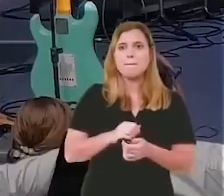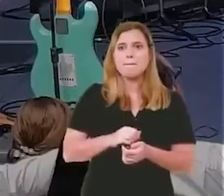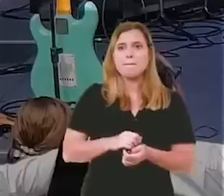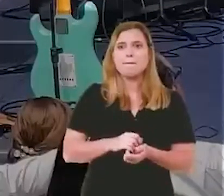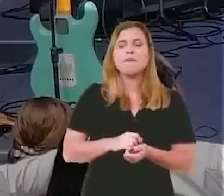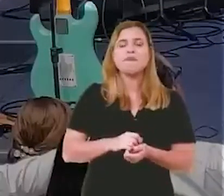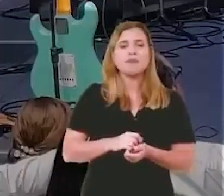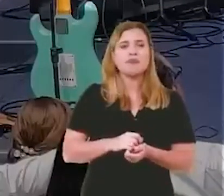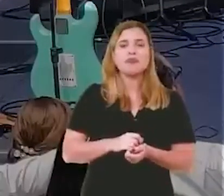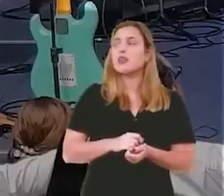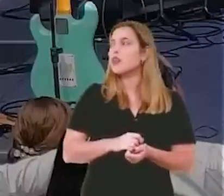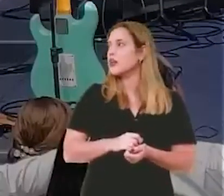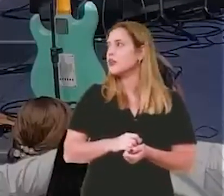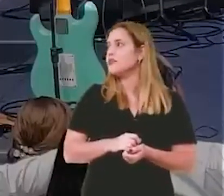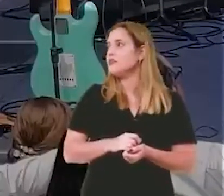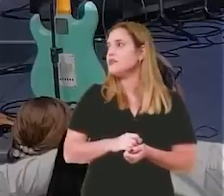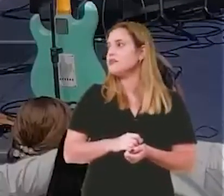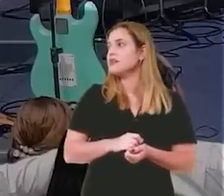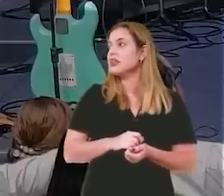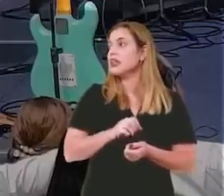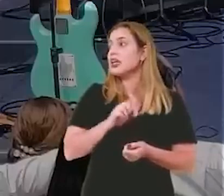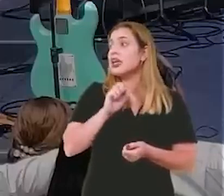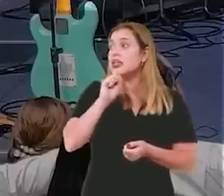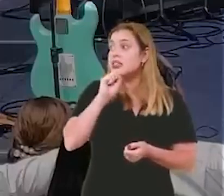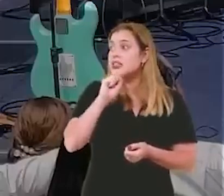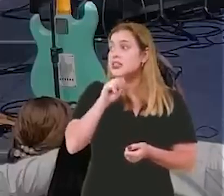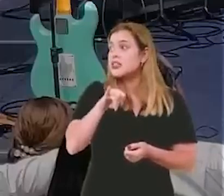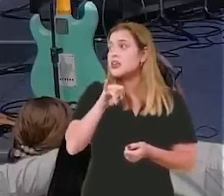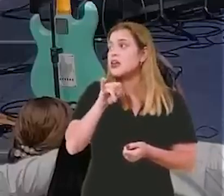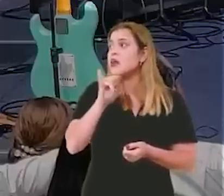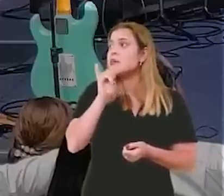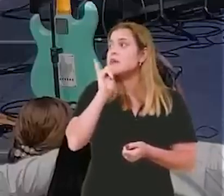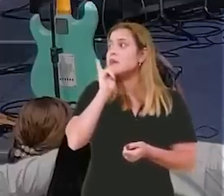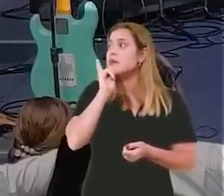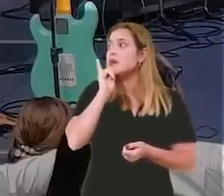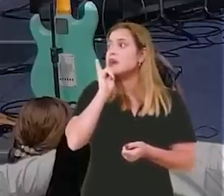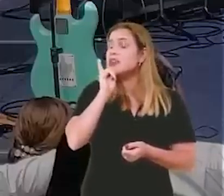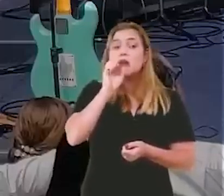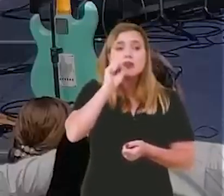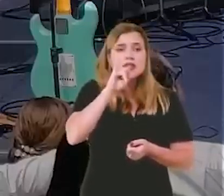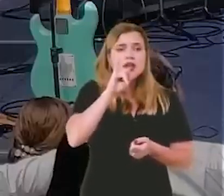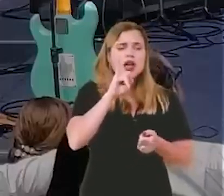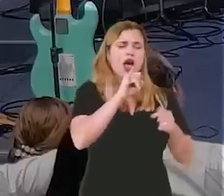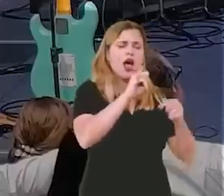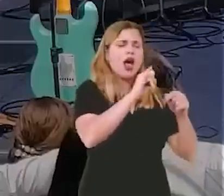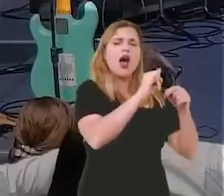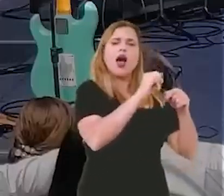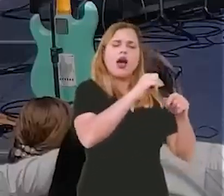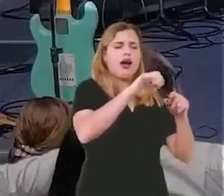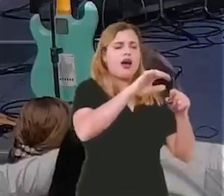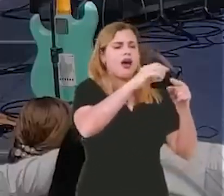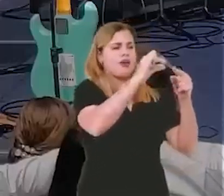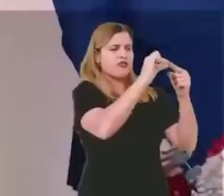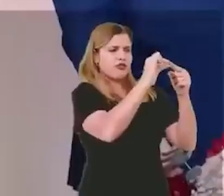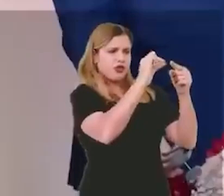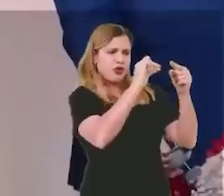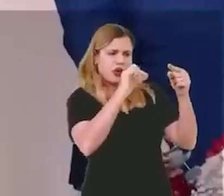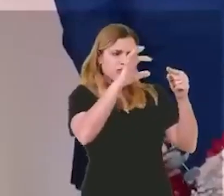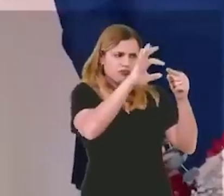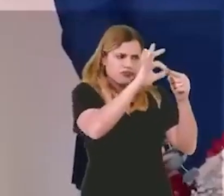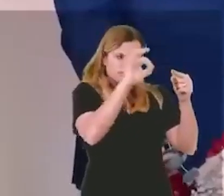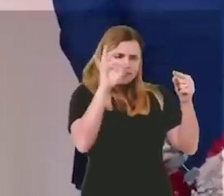Parece. Se eu conseguir, eu não vou fazer isso. Mas se eu arrancasse essa folha aqui, só essa